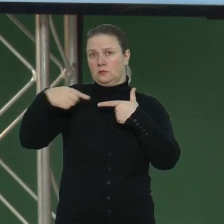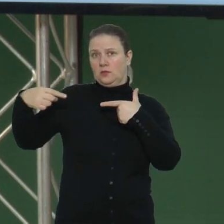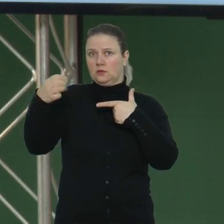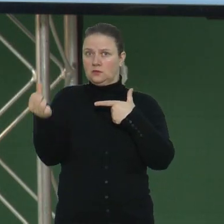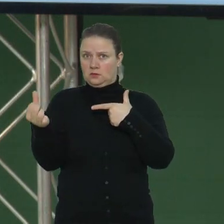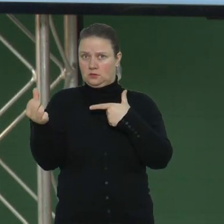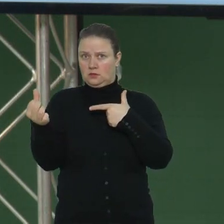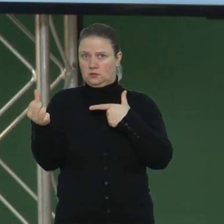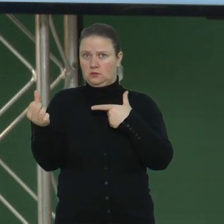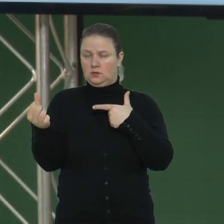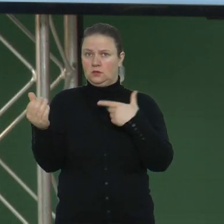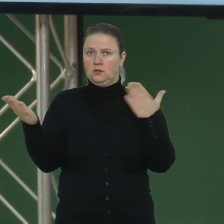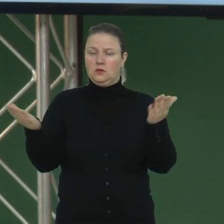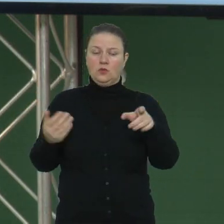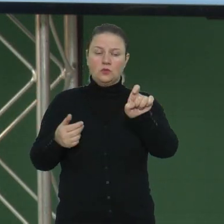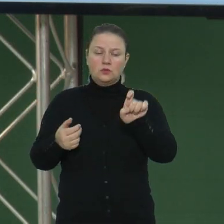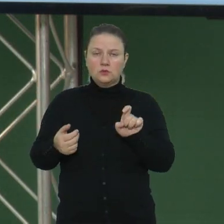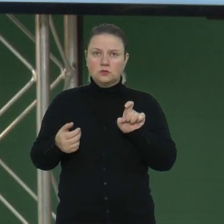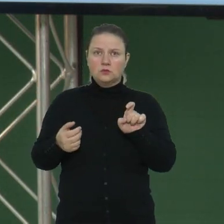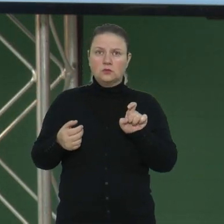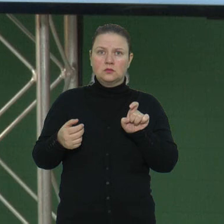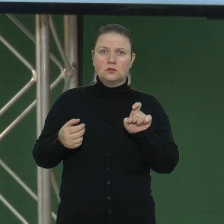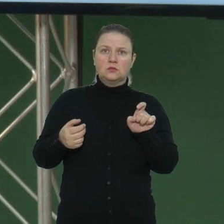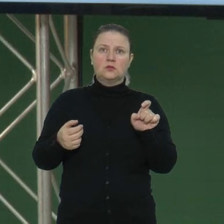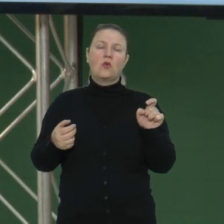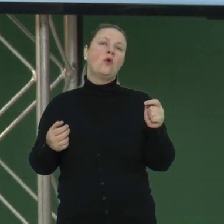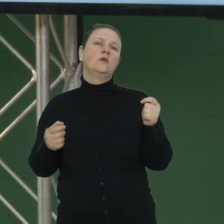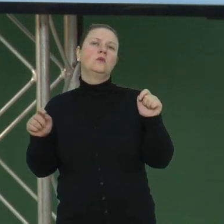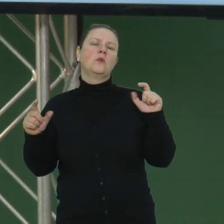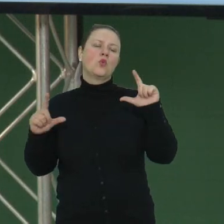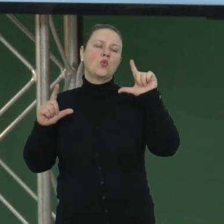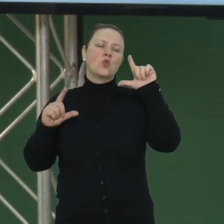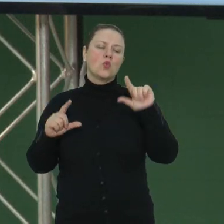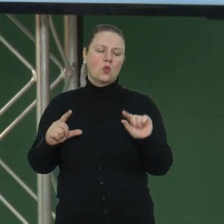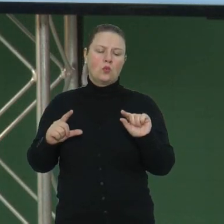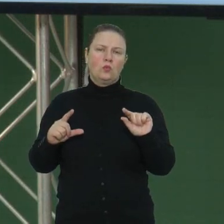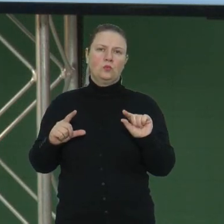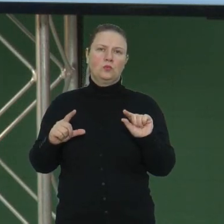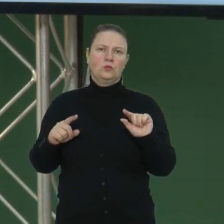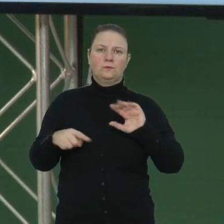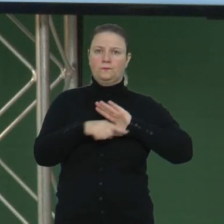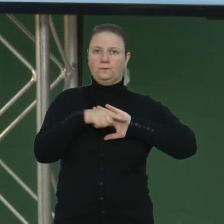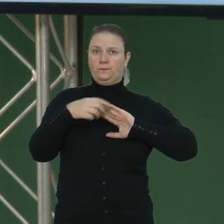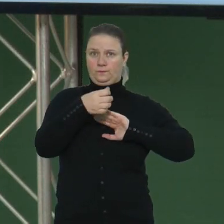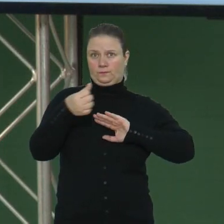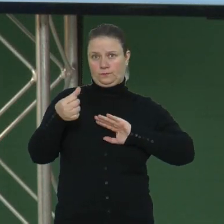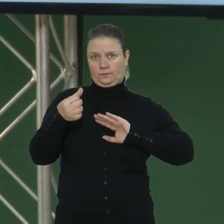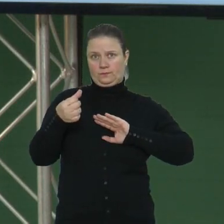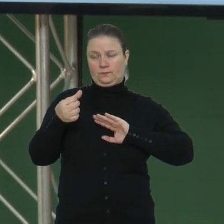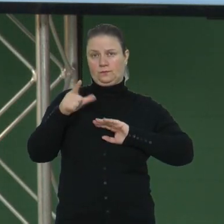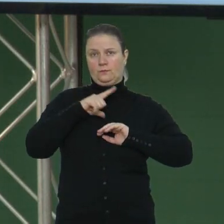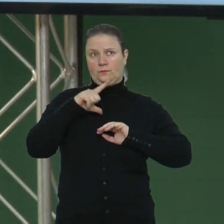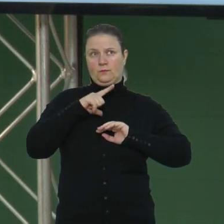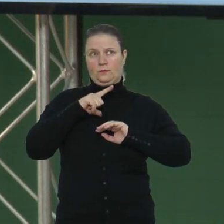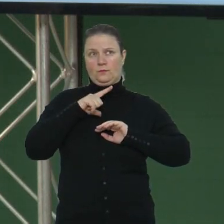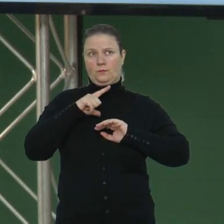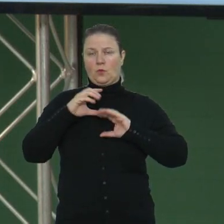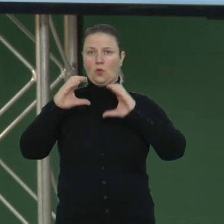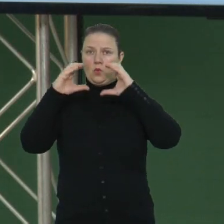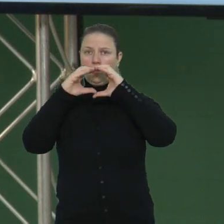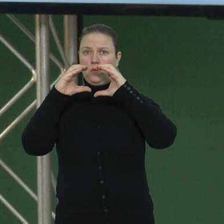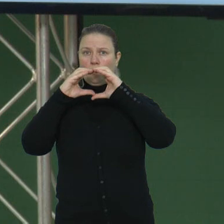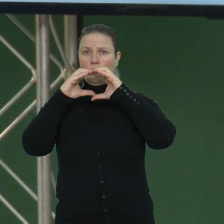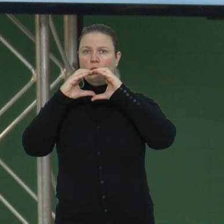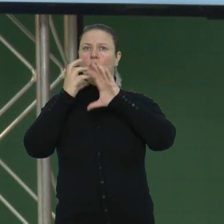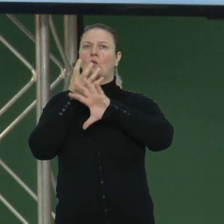fechada. E o x tem que ser o quê? Menor do que o 6. Por que somente menor? Porque eu tenho o quê aqui? Bolinha aberta.